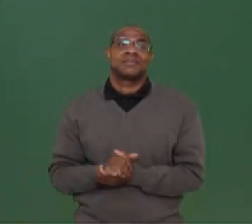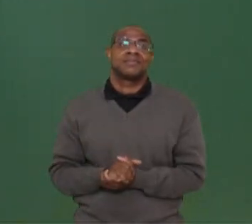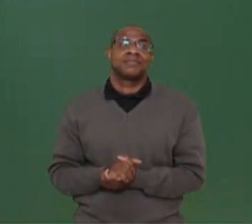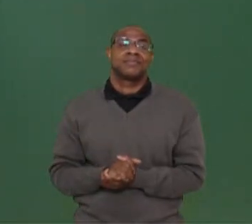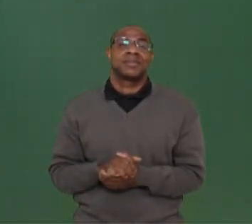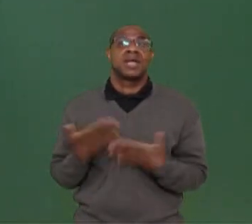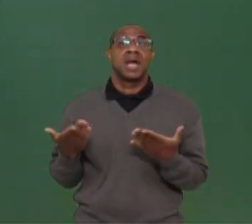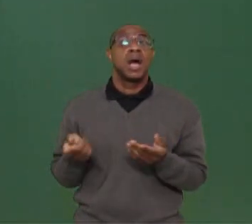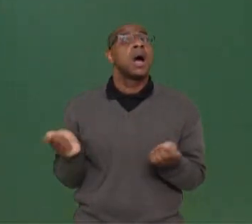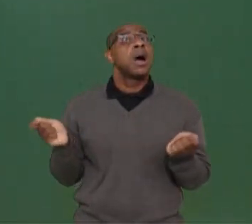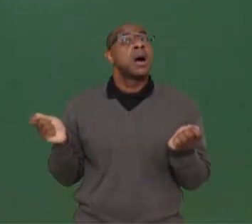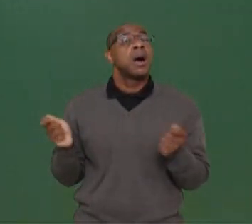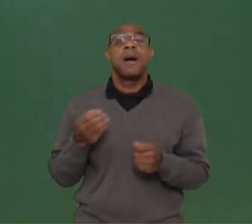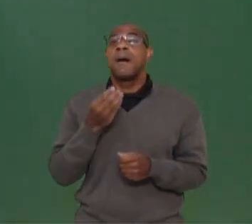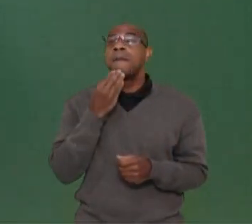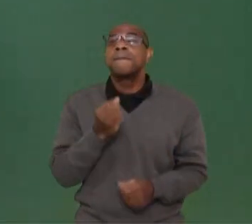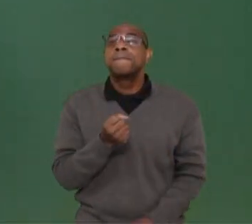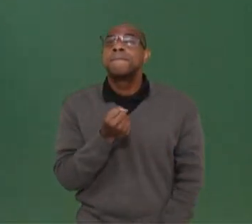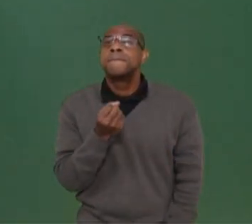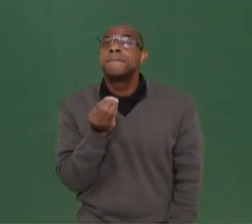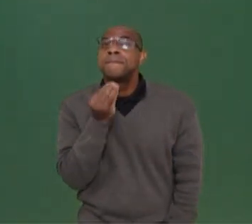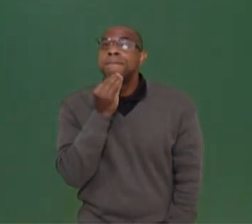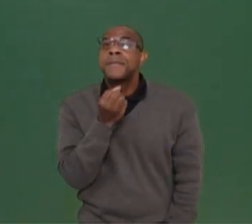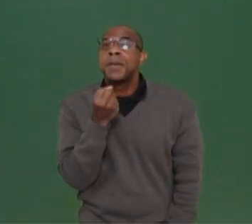Então, a minha probabilidade vai ser o quê?